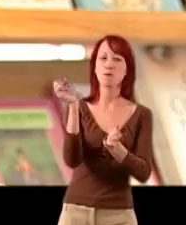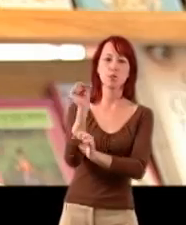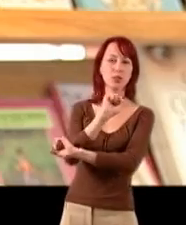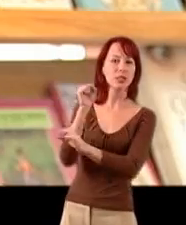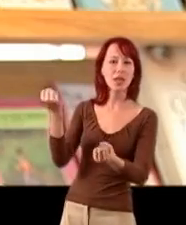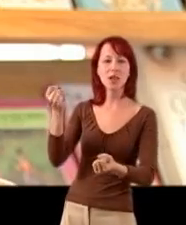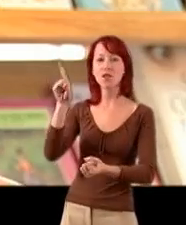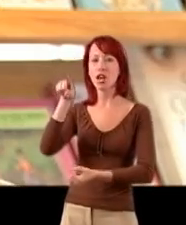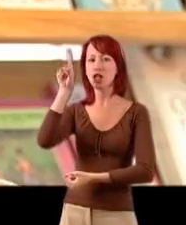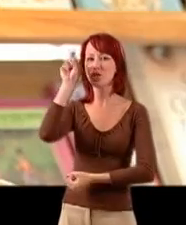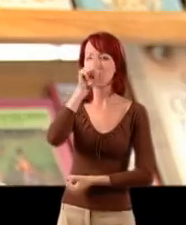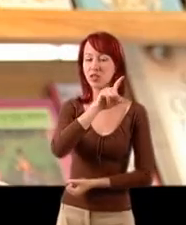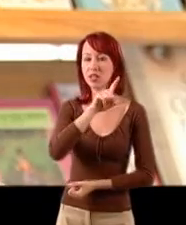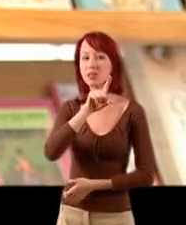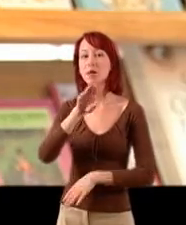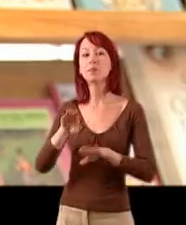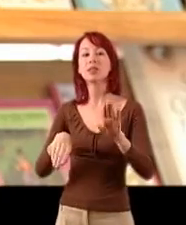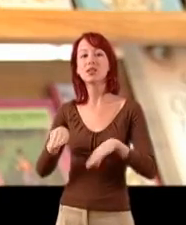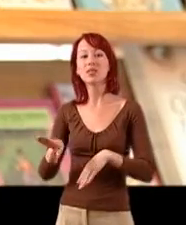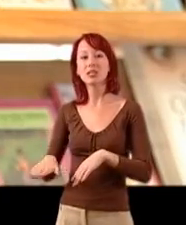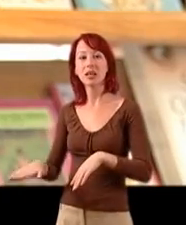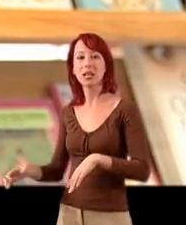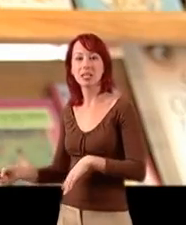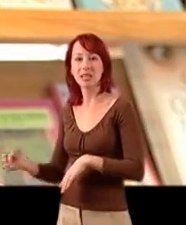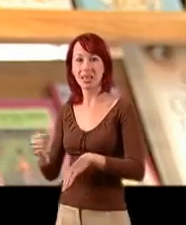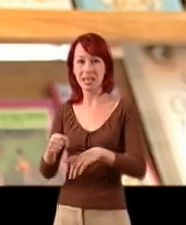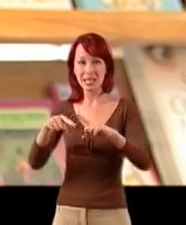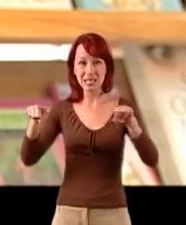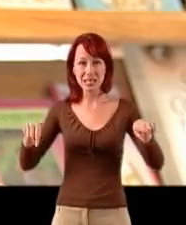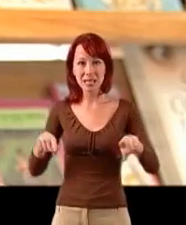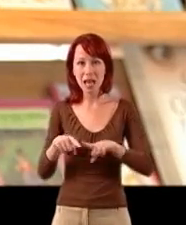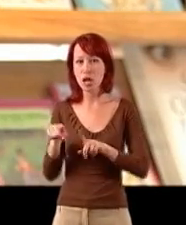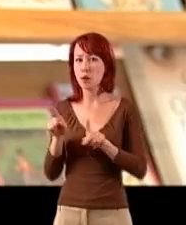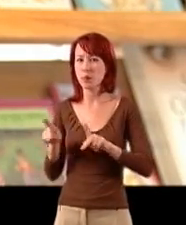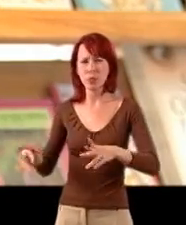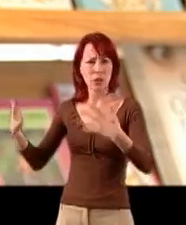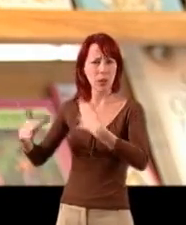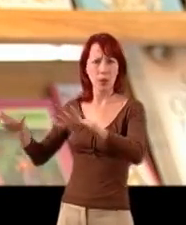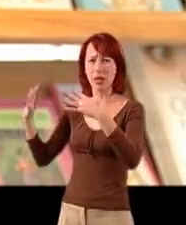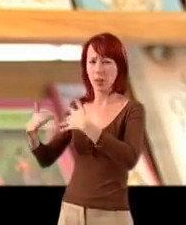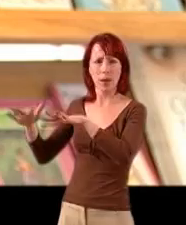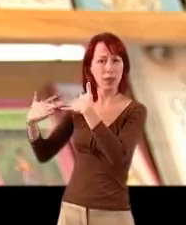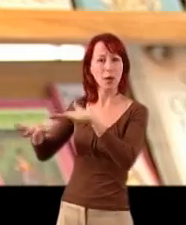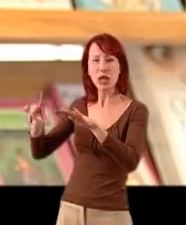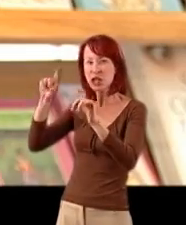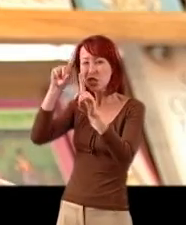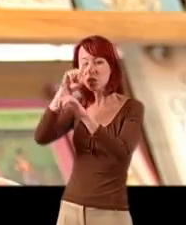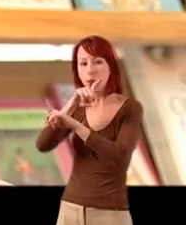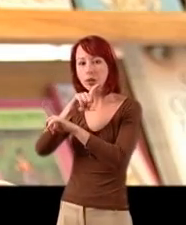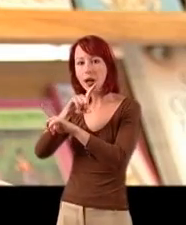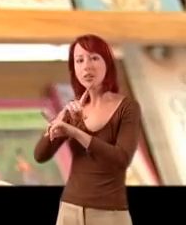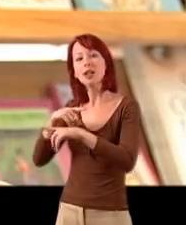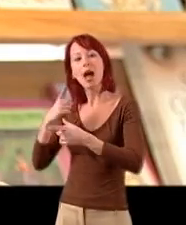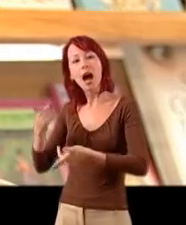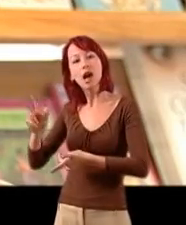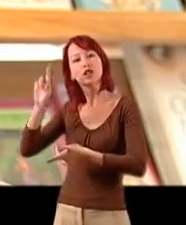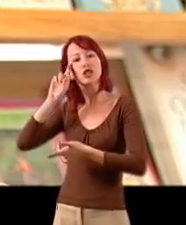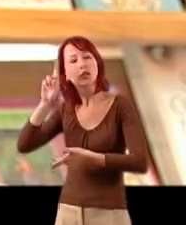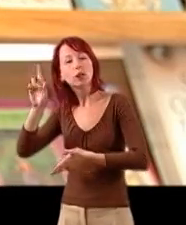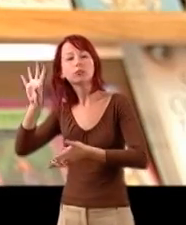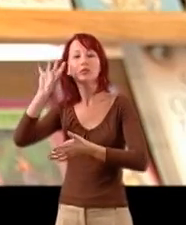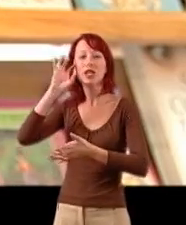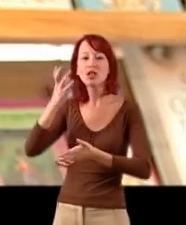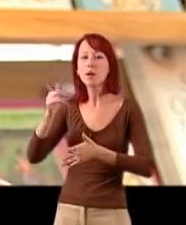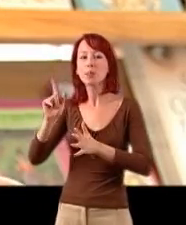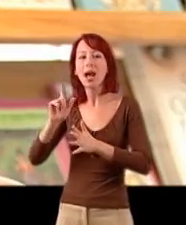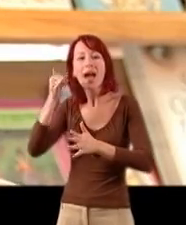que é difícil. Às vezes até a criança está na sala, mas coloca tanto empecilho, tanta dificuldade, que a gente, para não